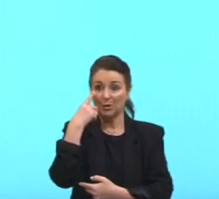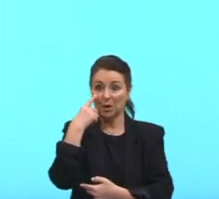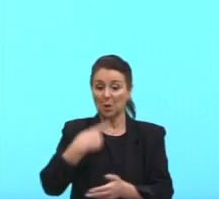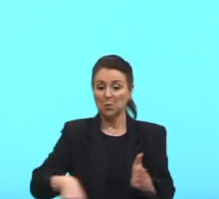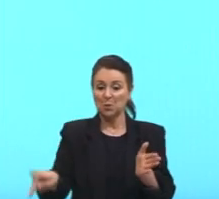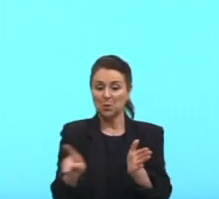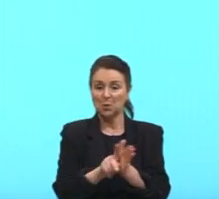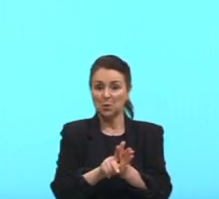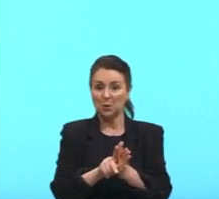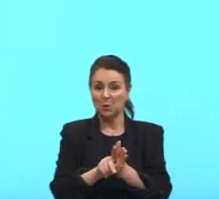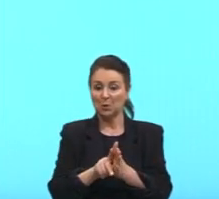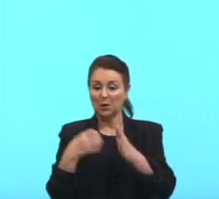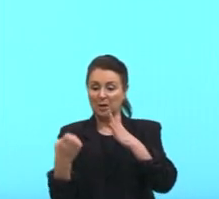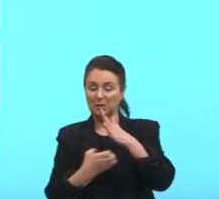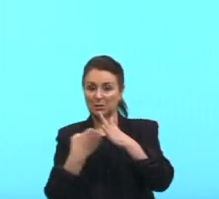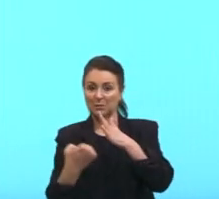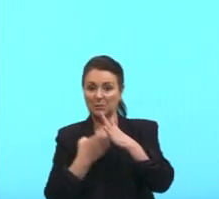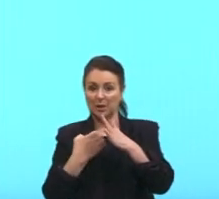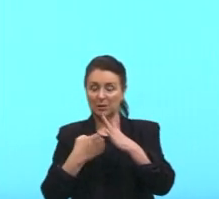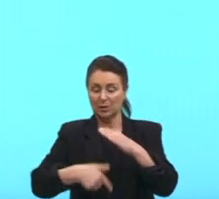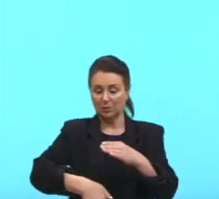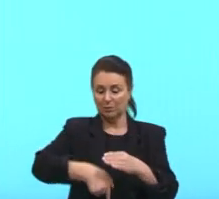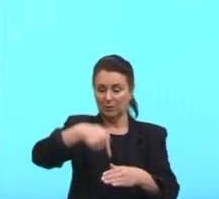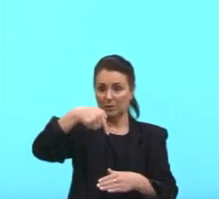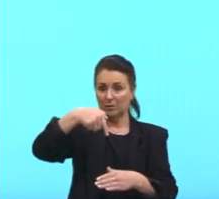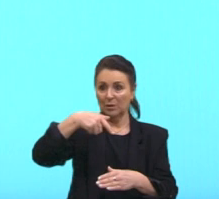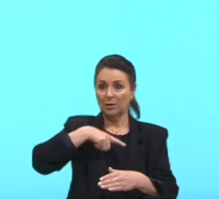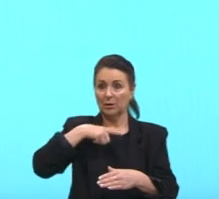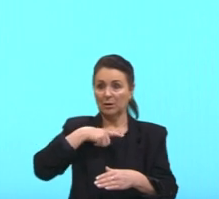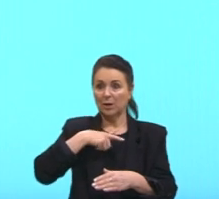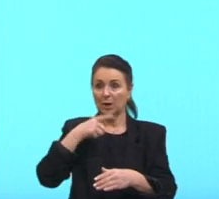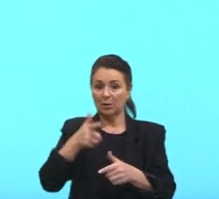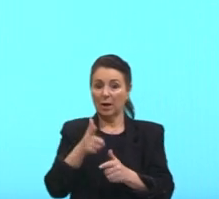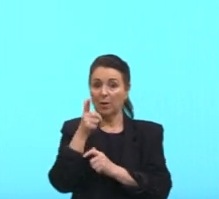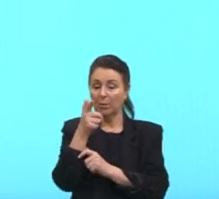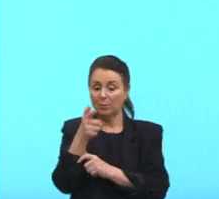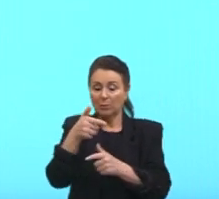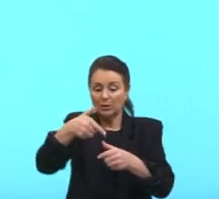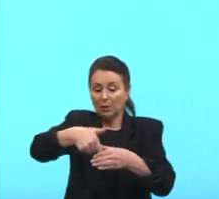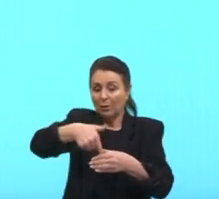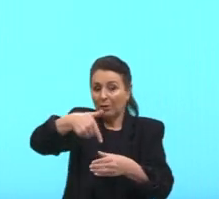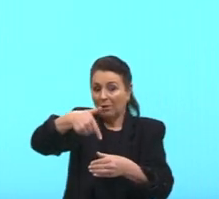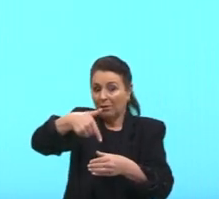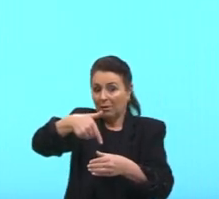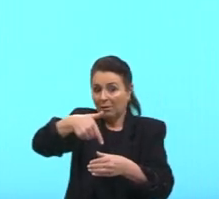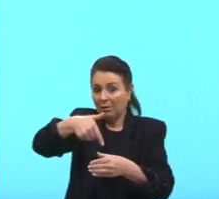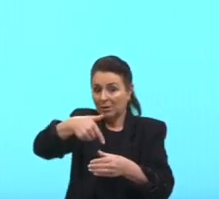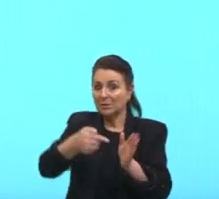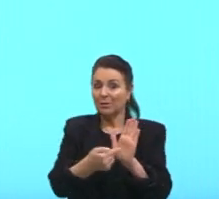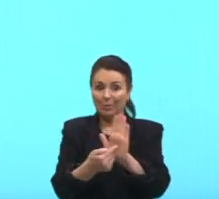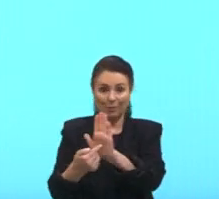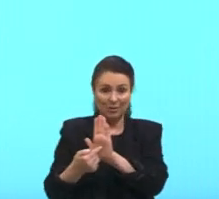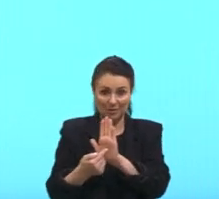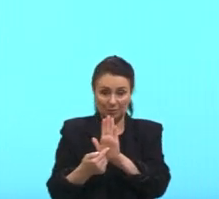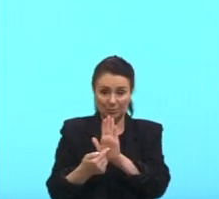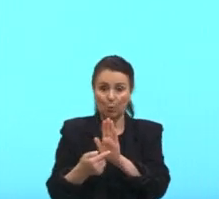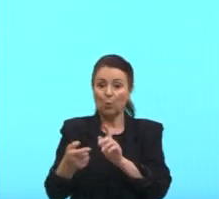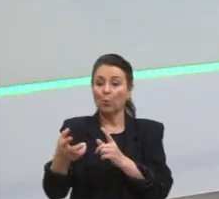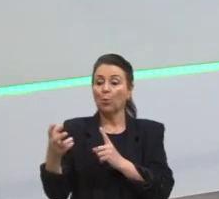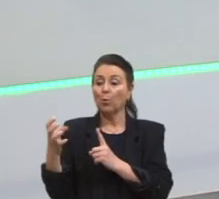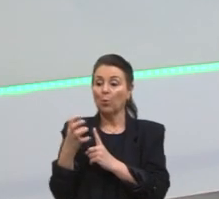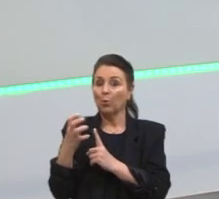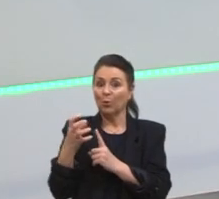petróleo ali uma bomba de combustível né mostrando todo o seu poderio E aí a imagem da opep né